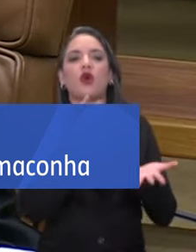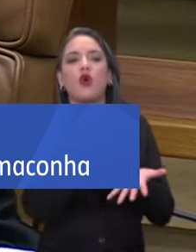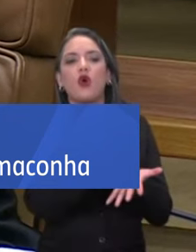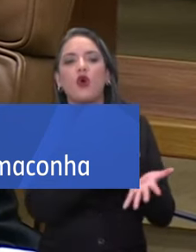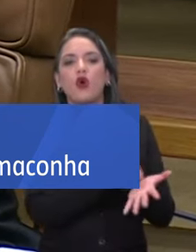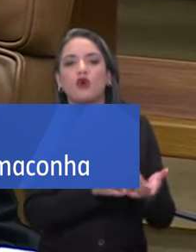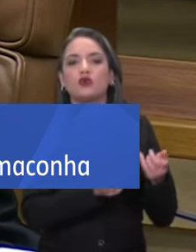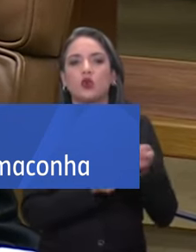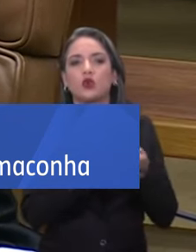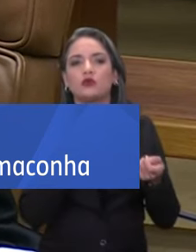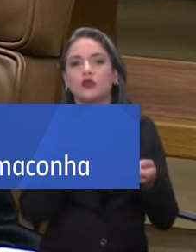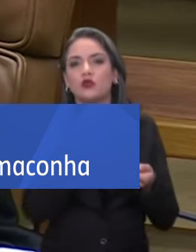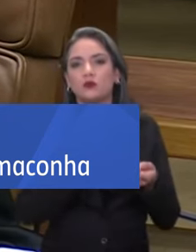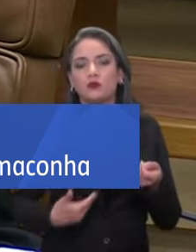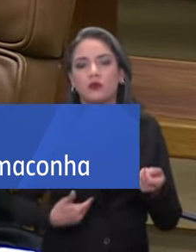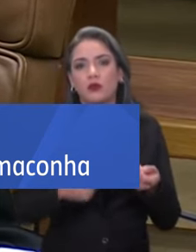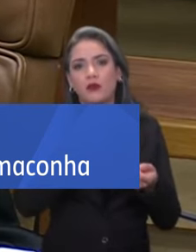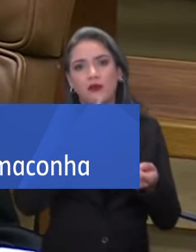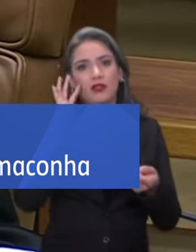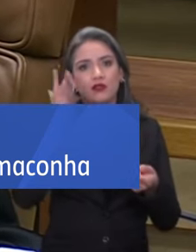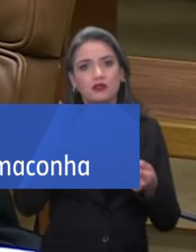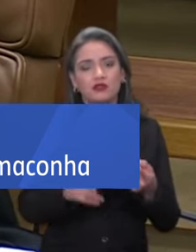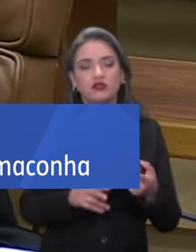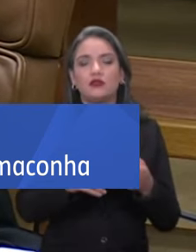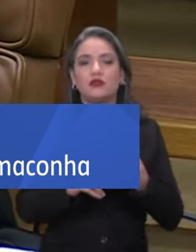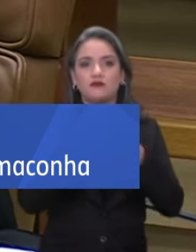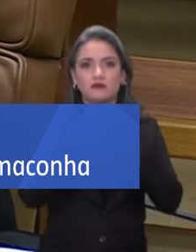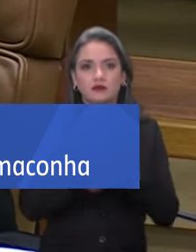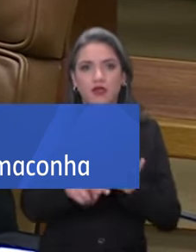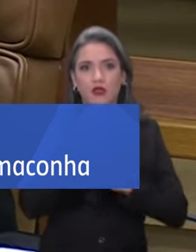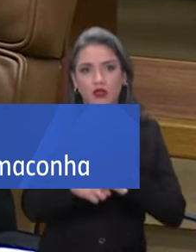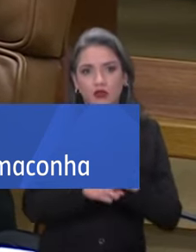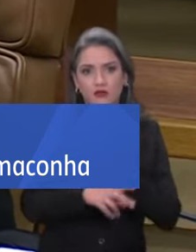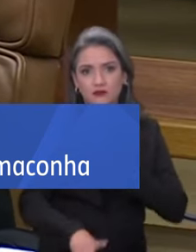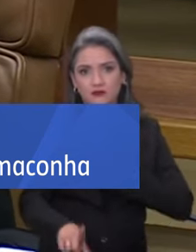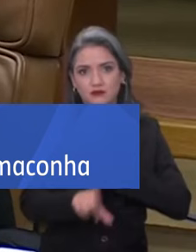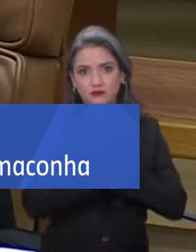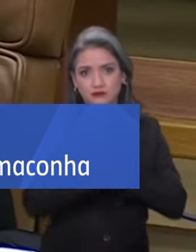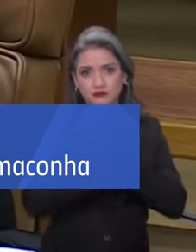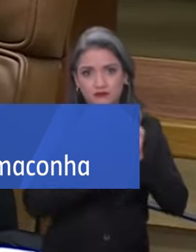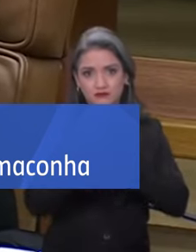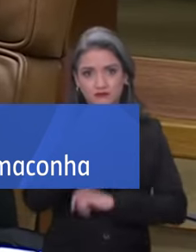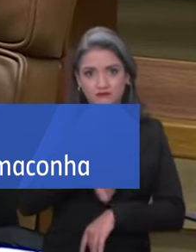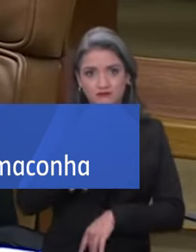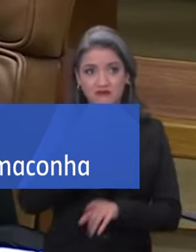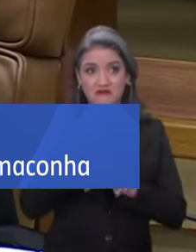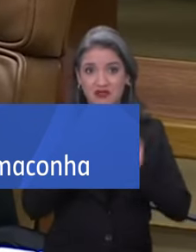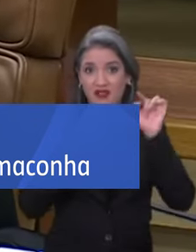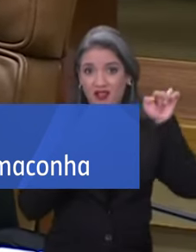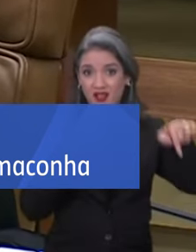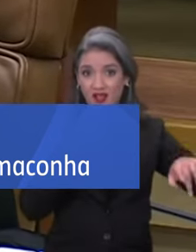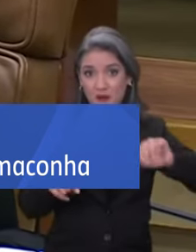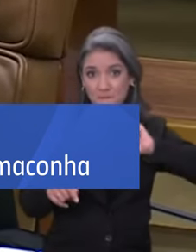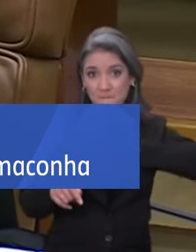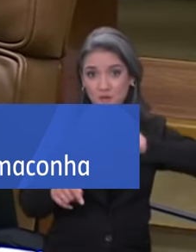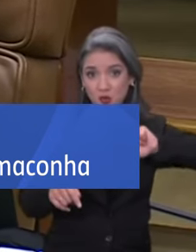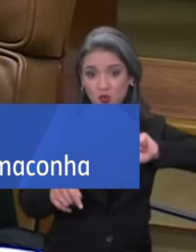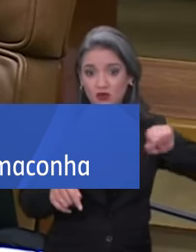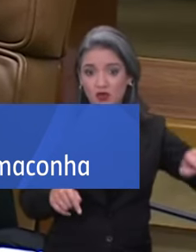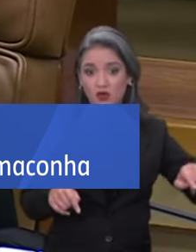usuários dependentes as medidas administrativas previstas em lei. Ou seja, lá sequer, ministro Flávio Dino, essas